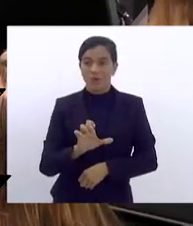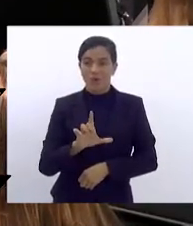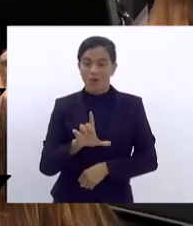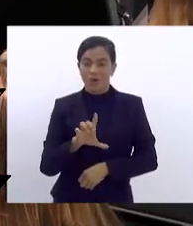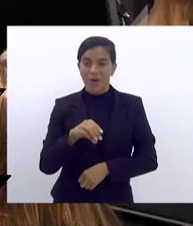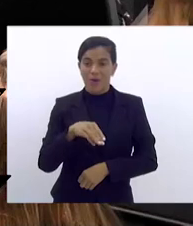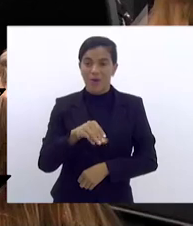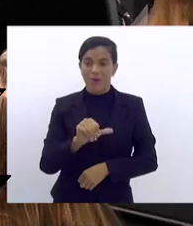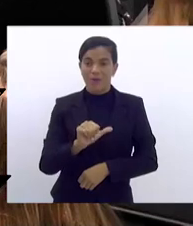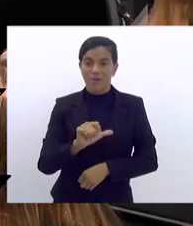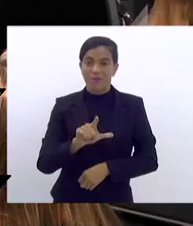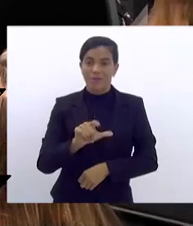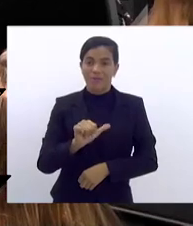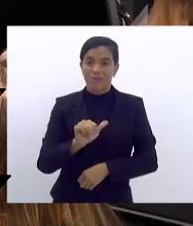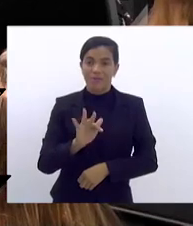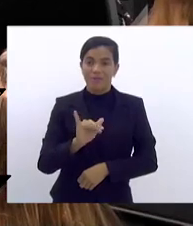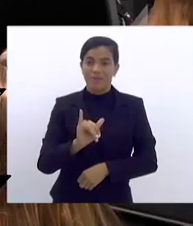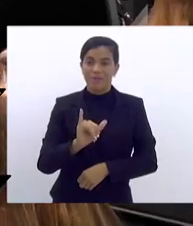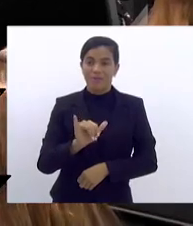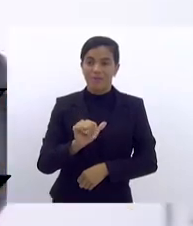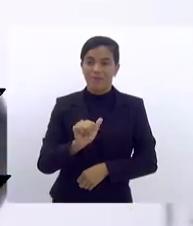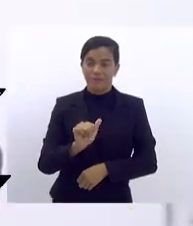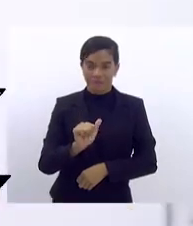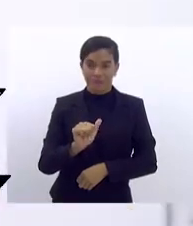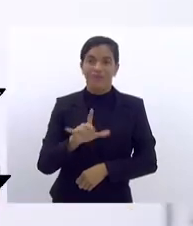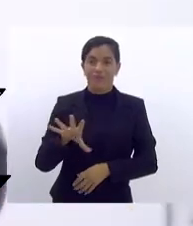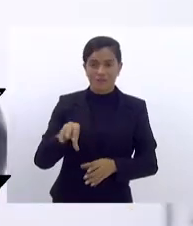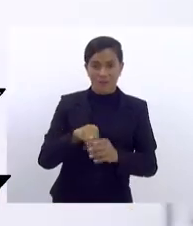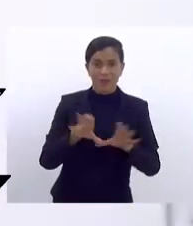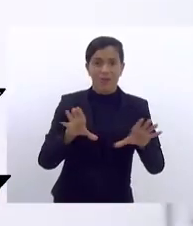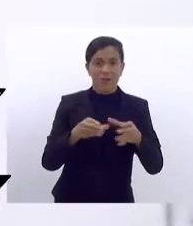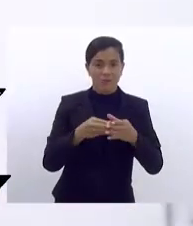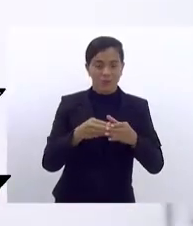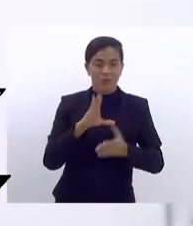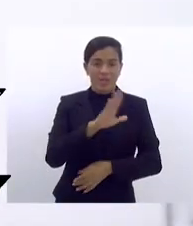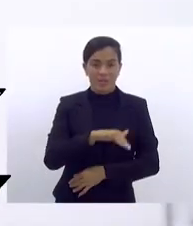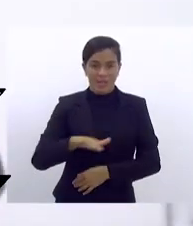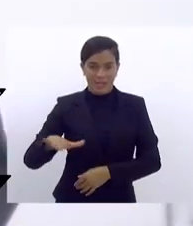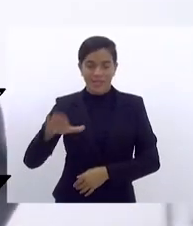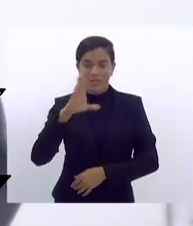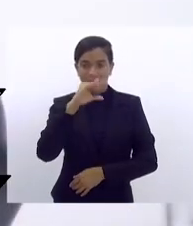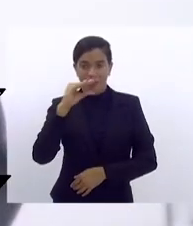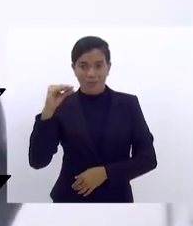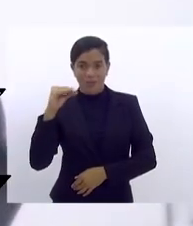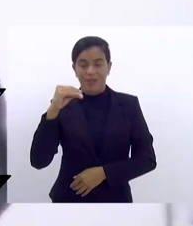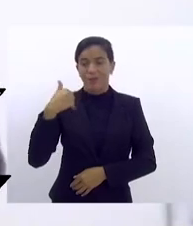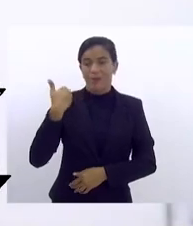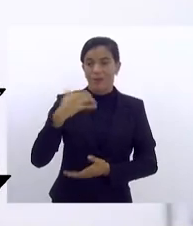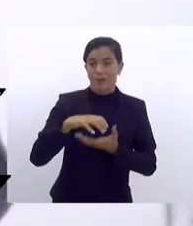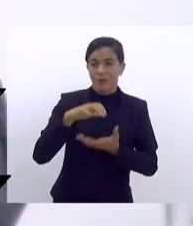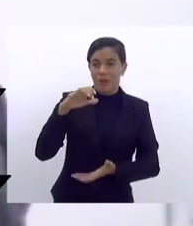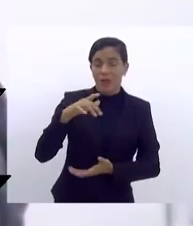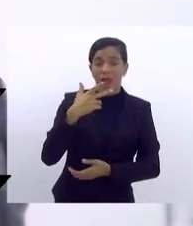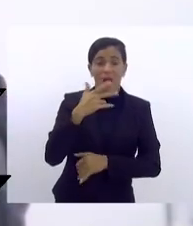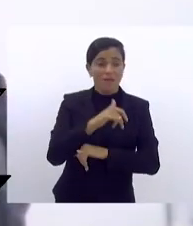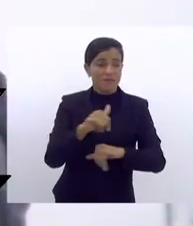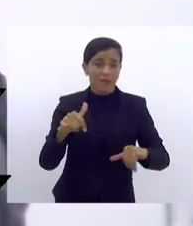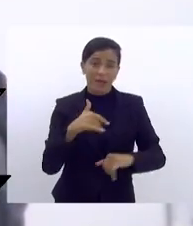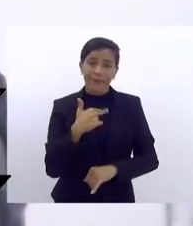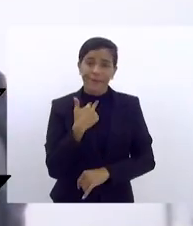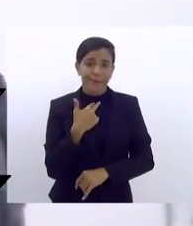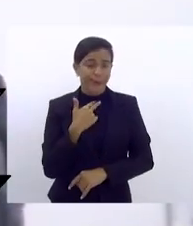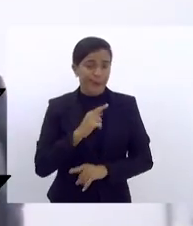comissão também da criança adolescente da pessoa idosa pediu para comunicar que não pôde comparecer